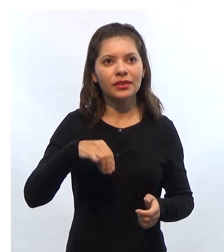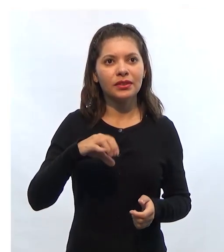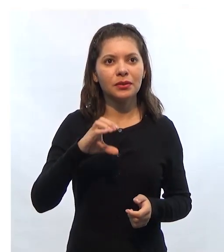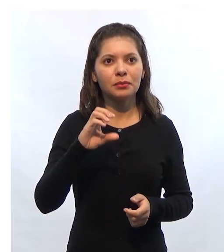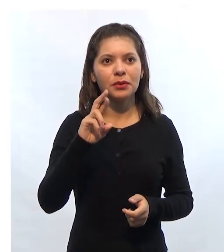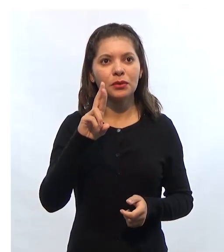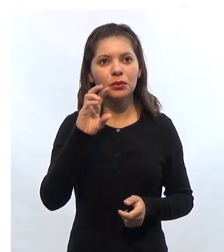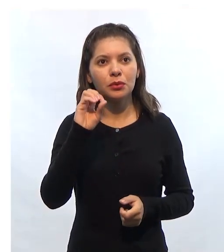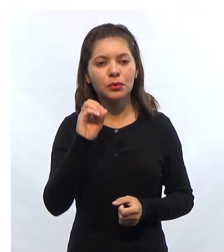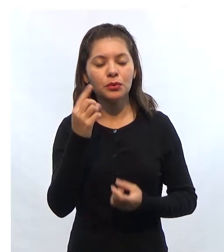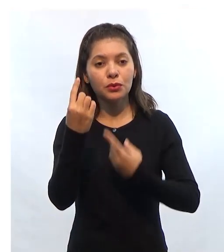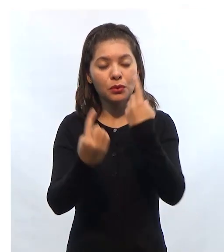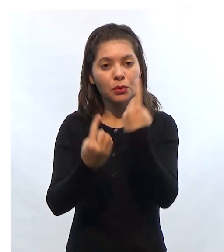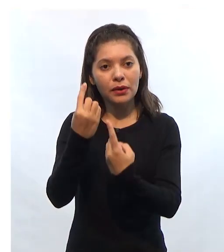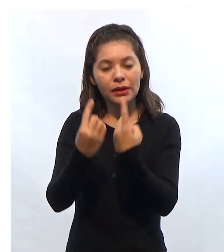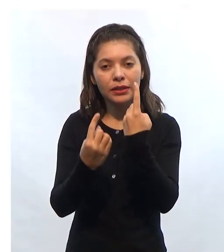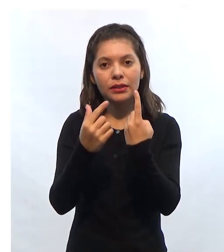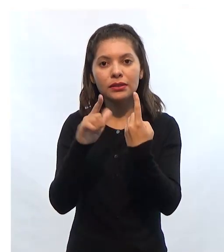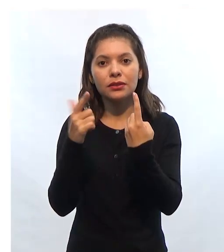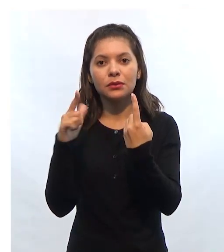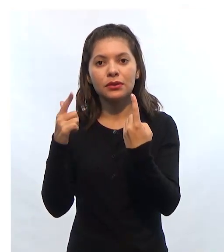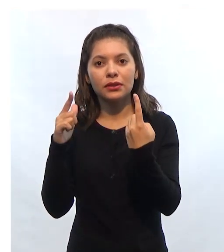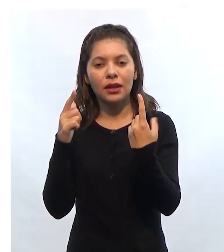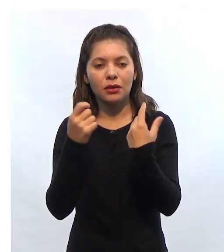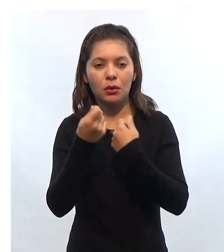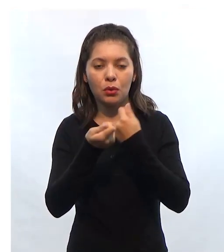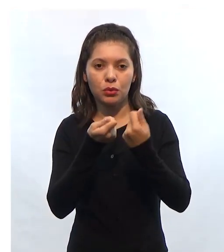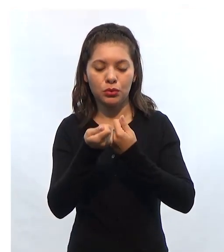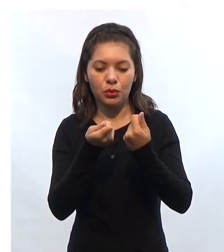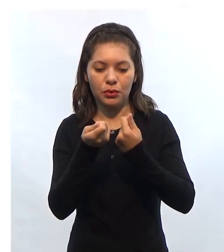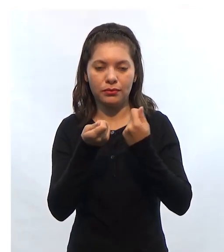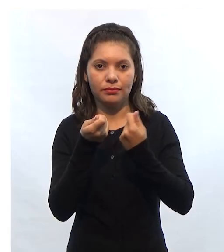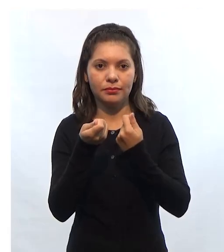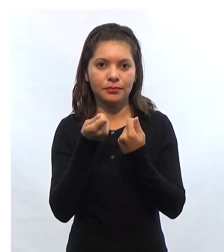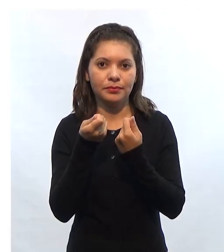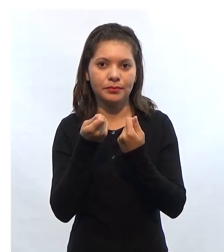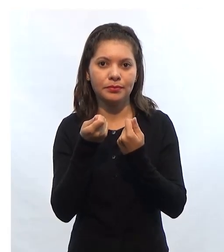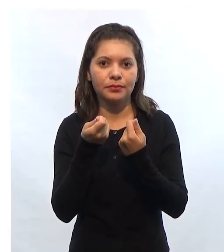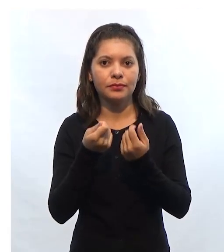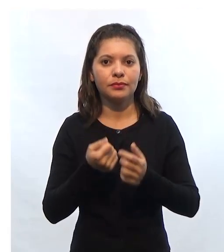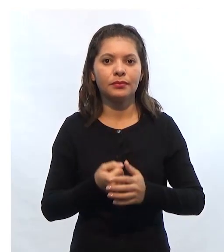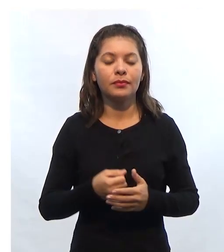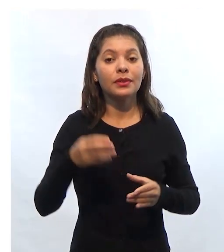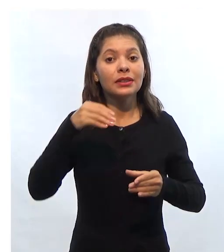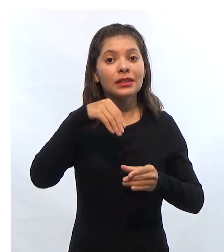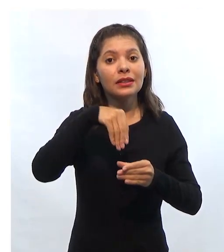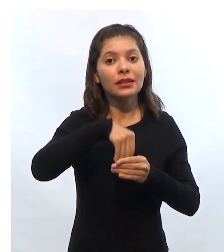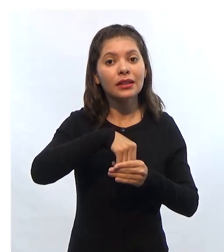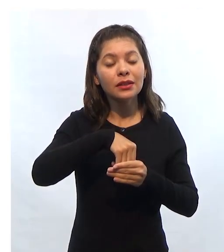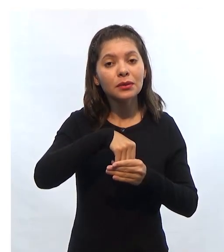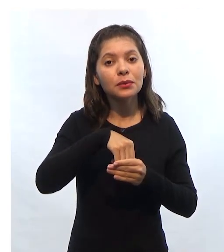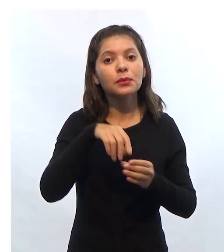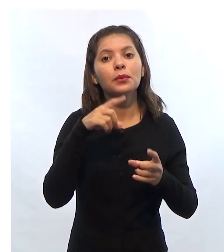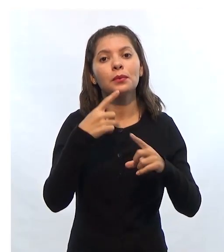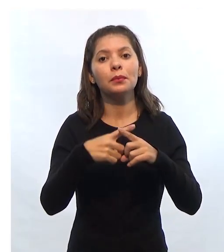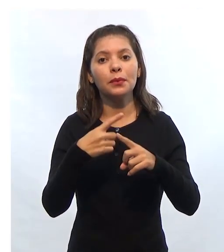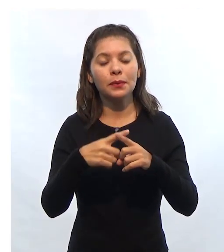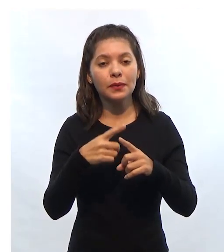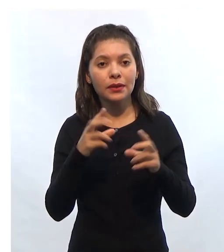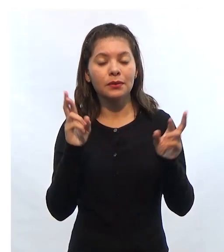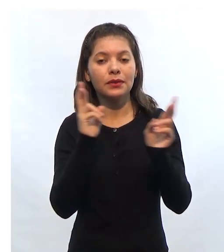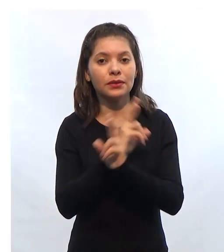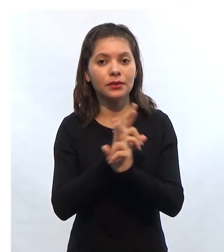é o microambiente. Os concorrentes, a gente não tem controle também sobre eles, mas eles fazem parte do microambiente porque eles